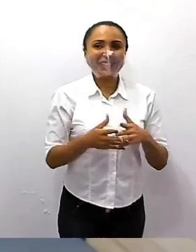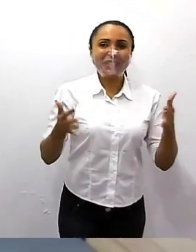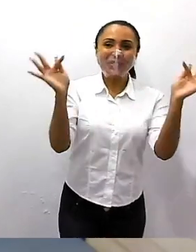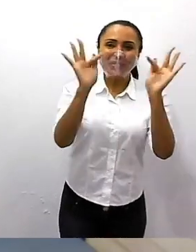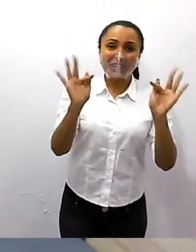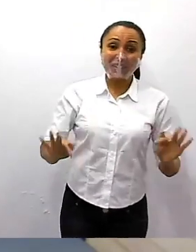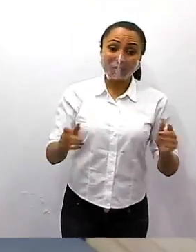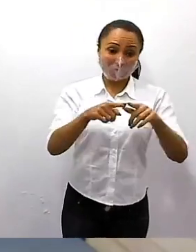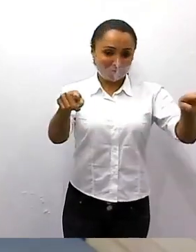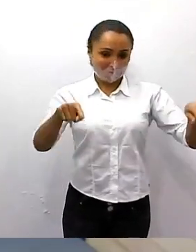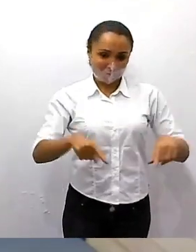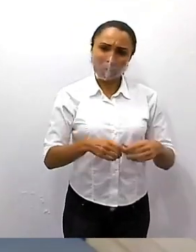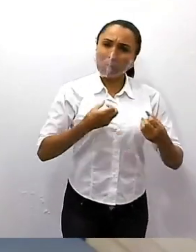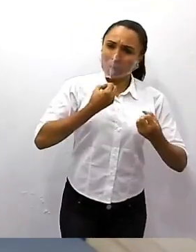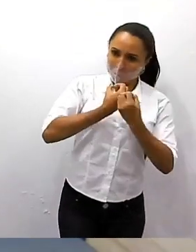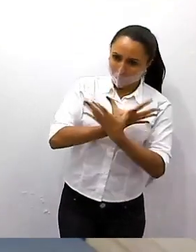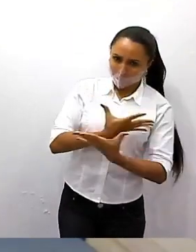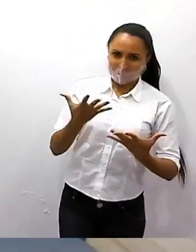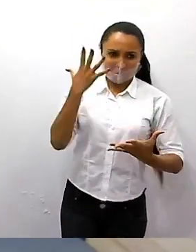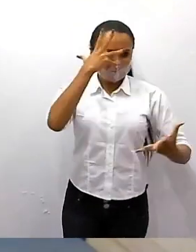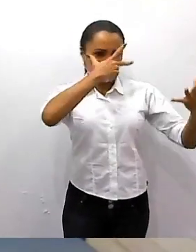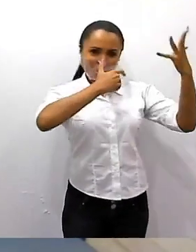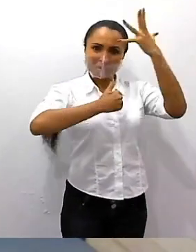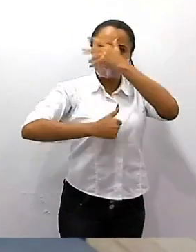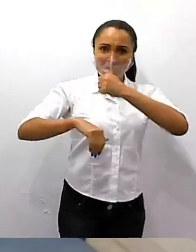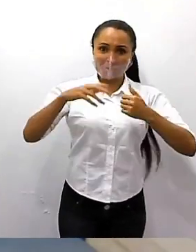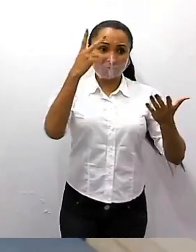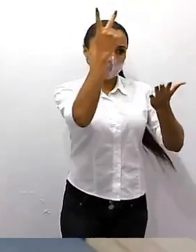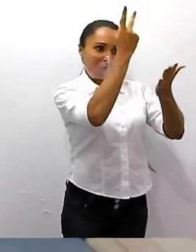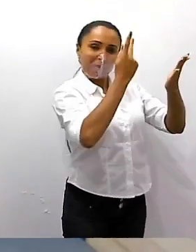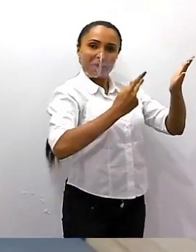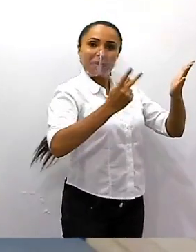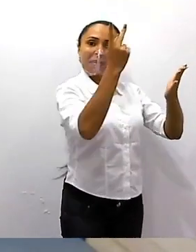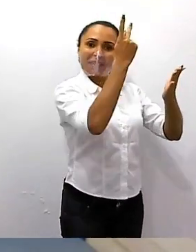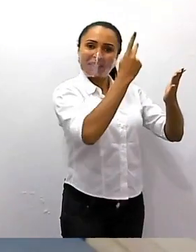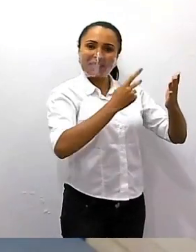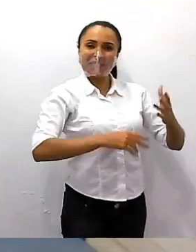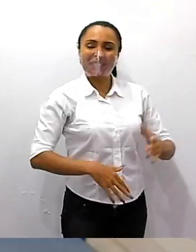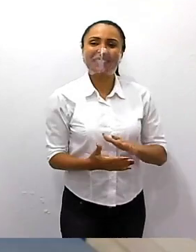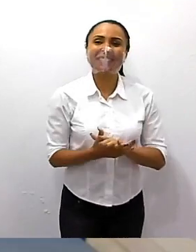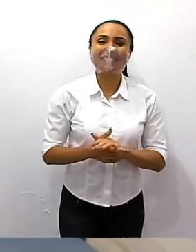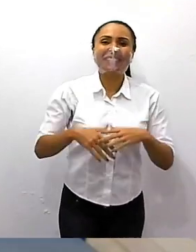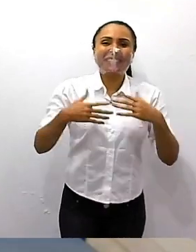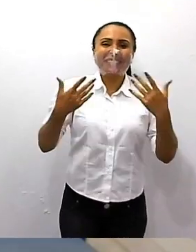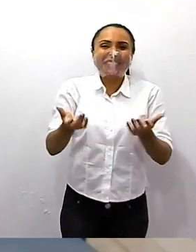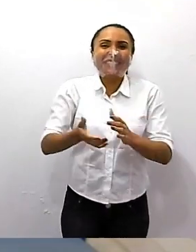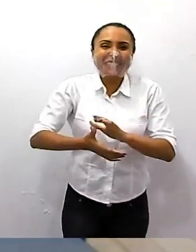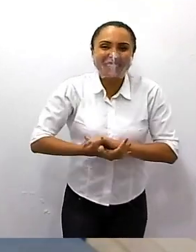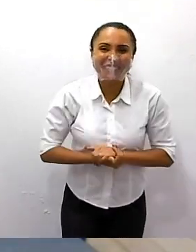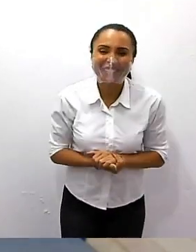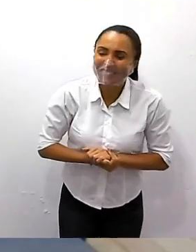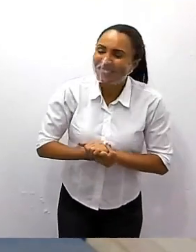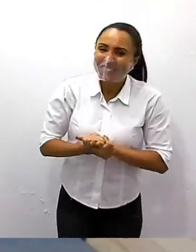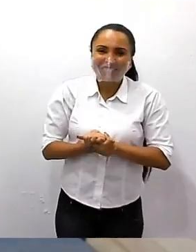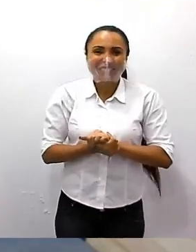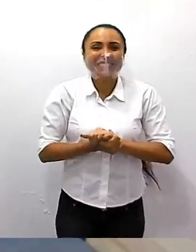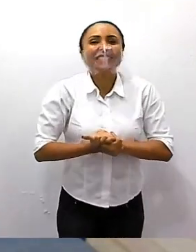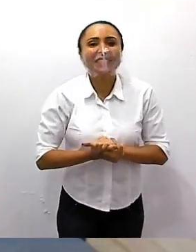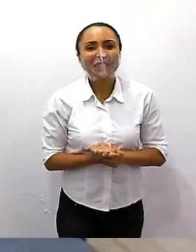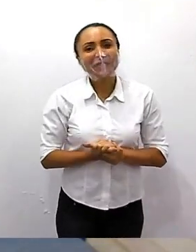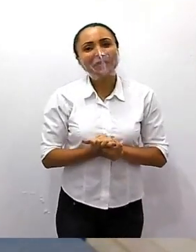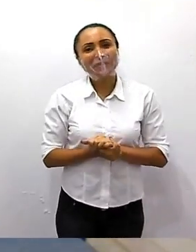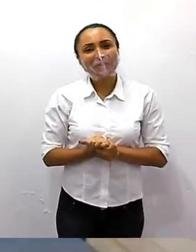nesse estúdio, que coisa boa, estúdio bonito, ó, mapa de Pernambuco, dá para fazer a previsão do tempo aqui, não dá? Dá. Vamos